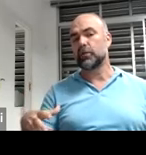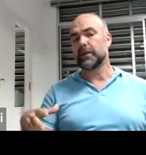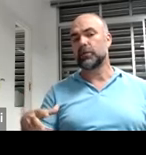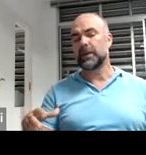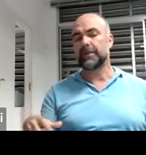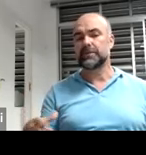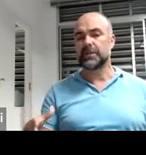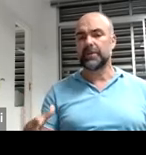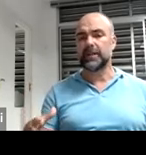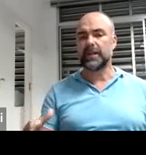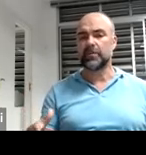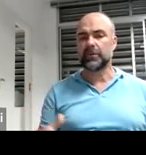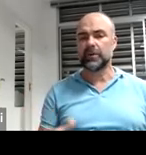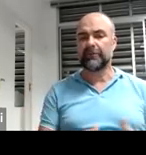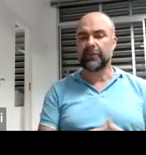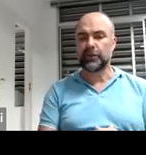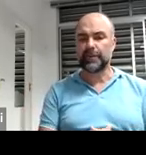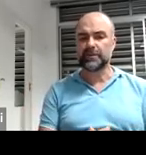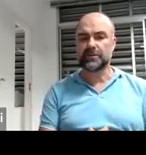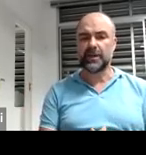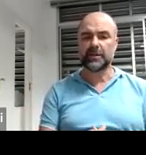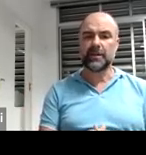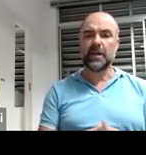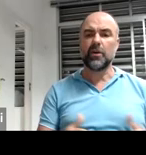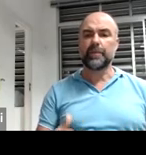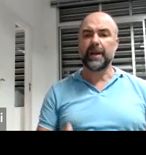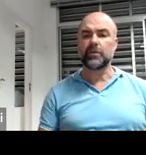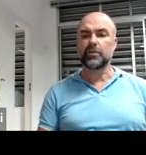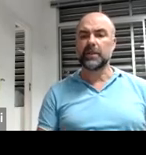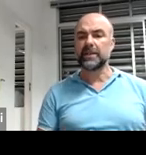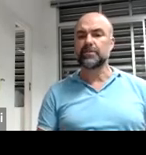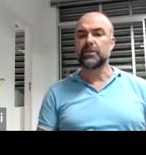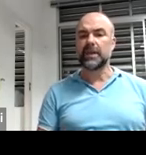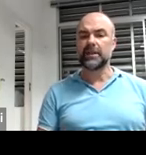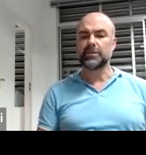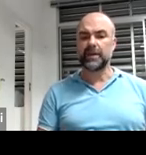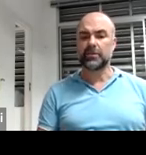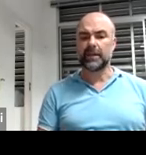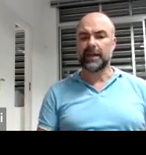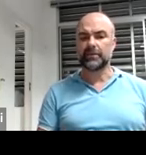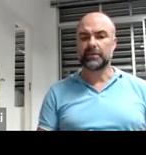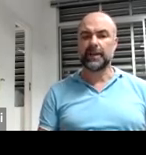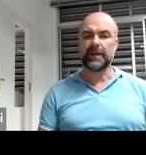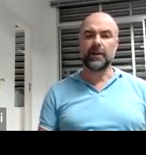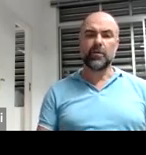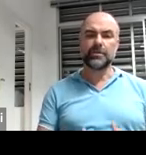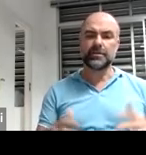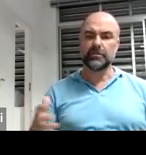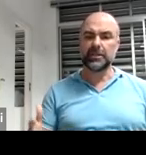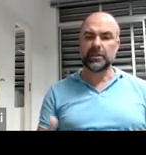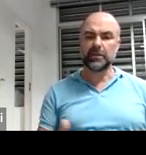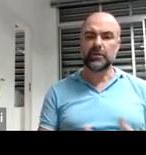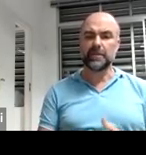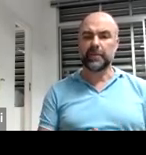da incubadora, para vocês terem uma ideia, a incubadora de Florianópolis, o CELTA, é um prédio com 10.500 metros quadrados. Né? Hoje